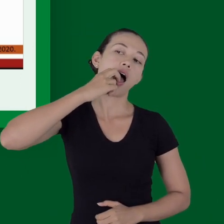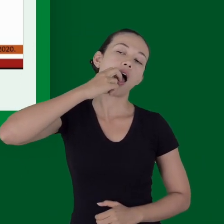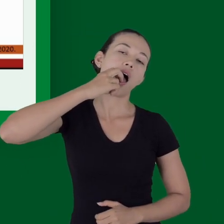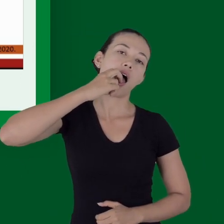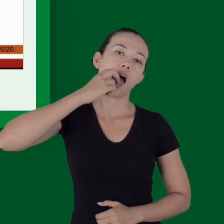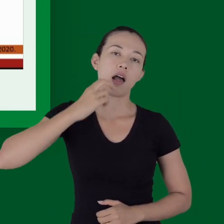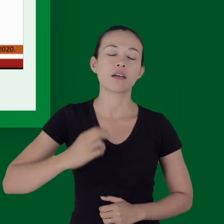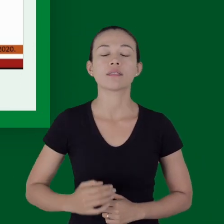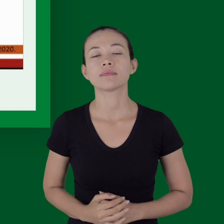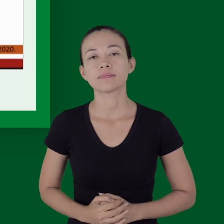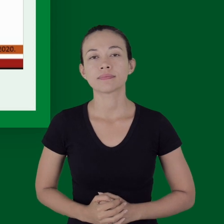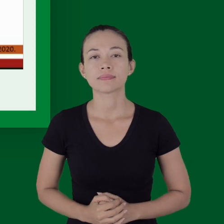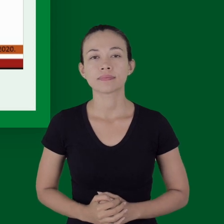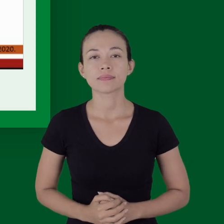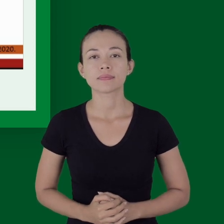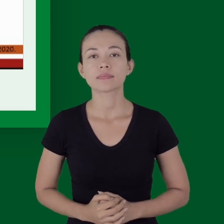estruturas.